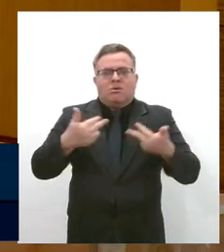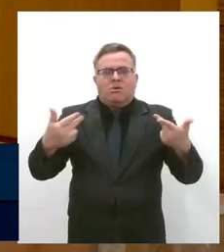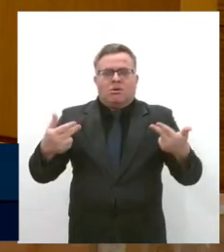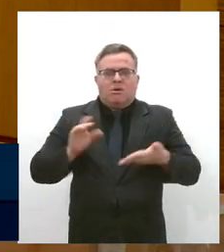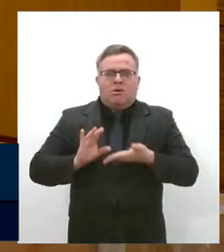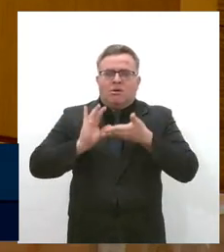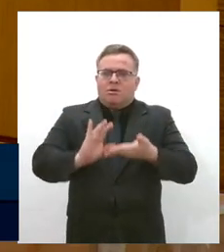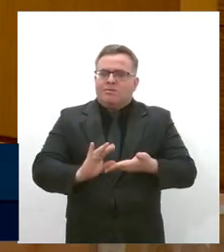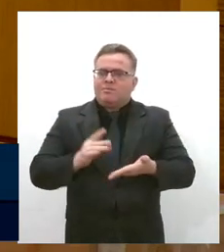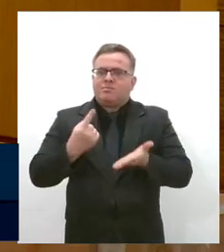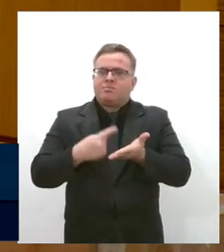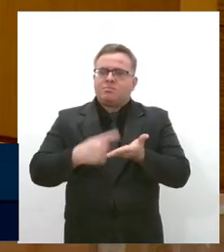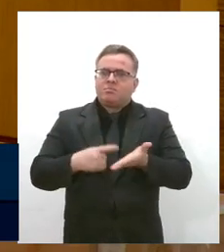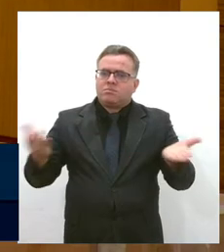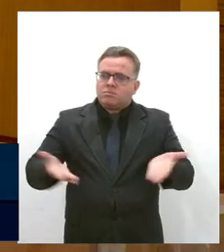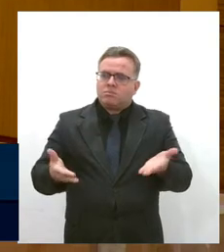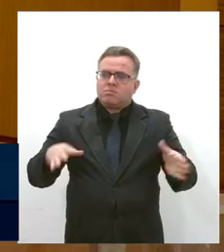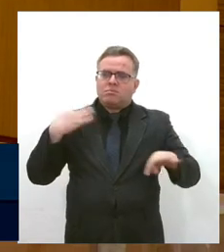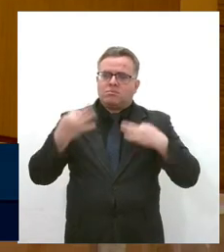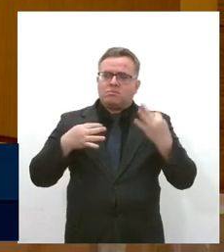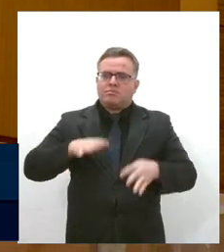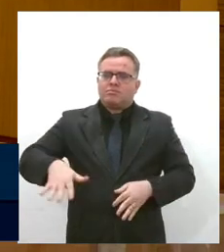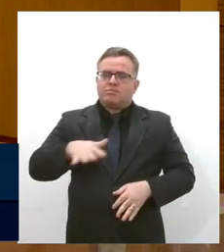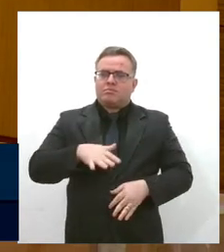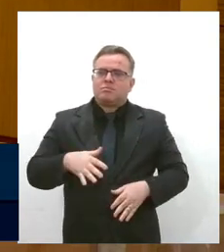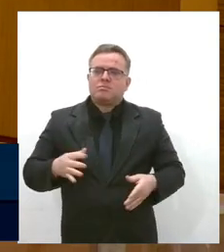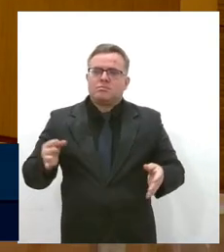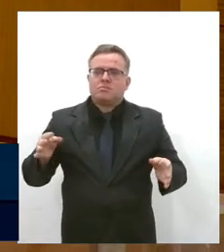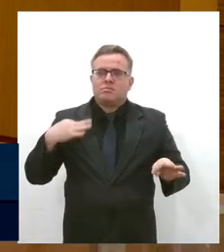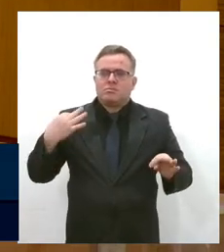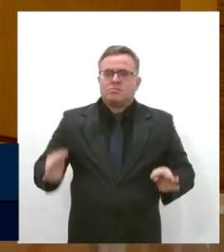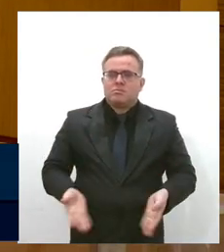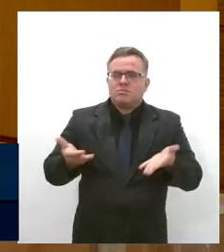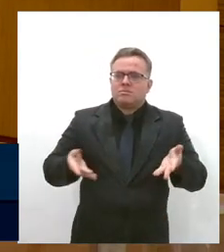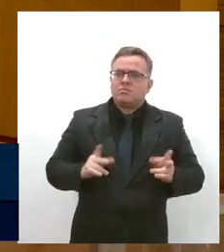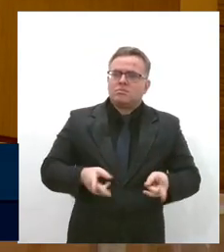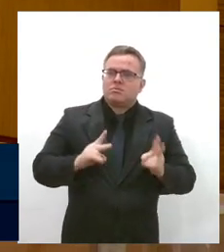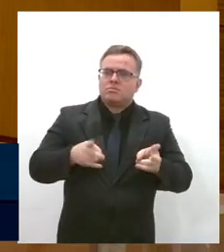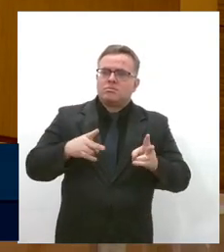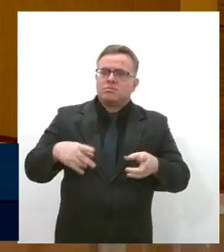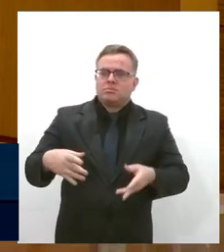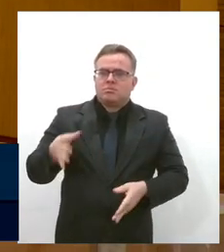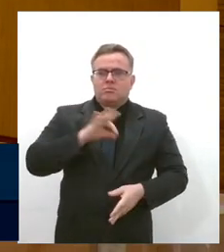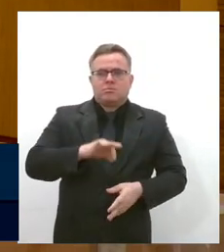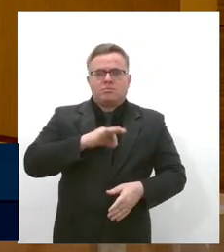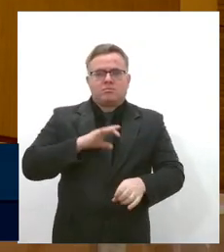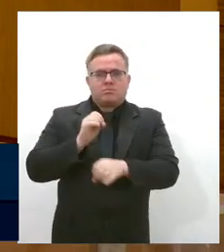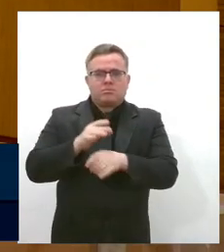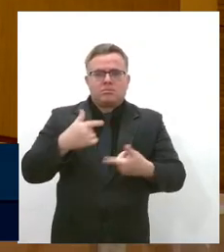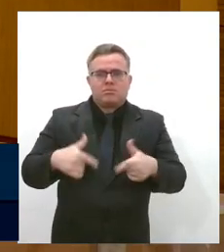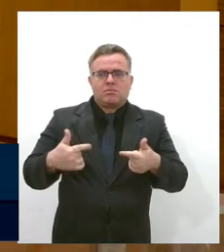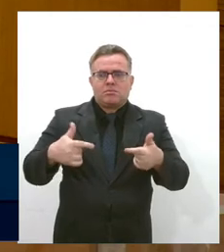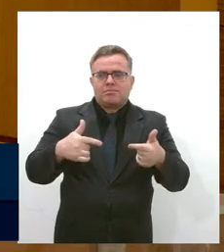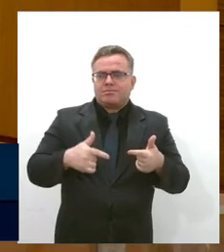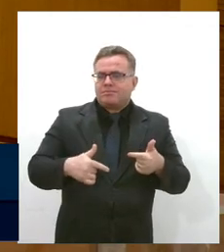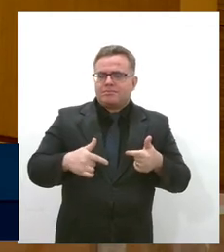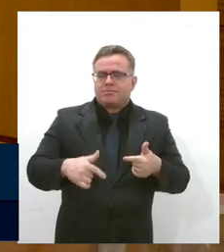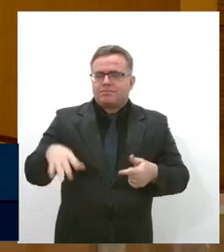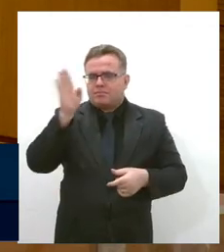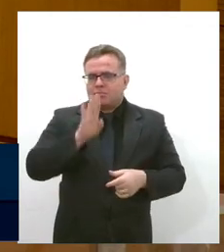turismo. O turismo gera renda, negócios, bem-estar social e milhões de empregos no Brasil, inclusive em estados nordestinos como